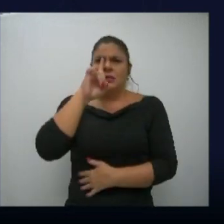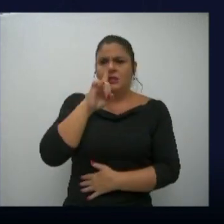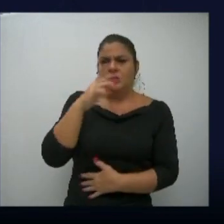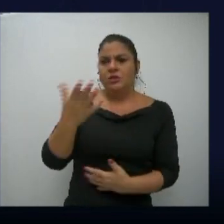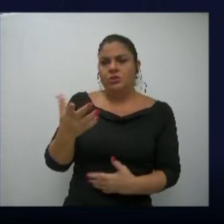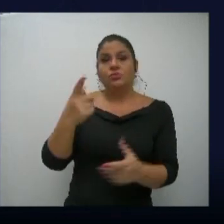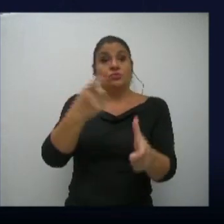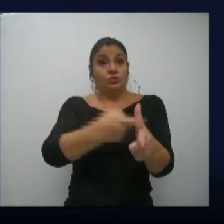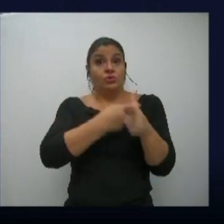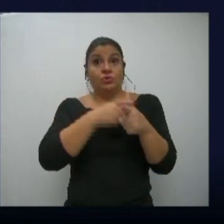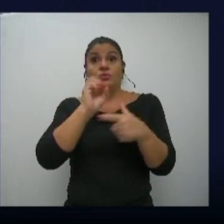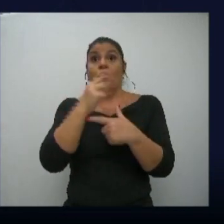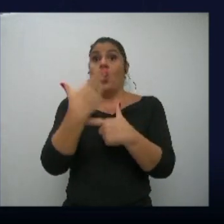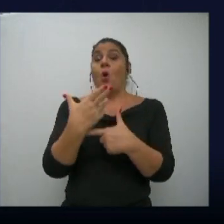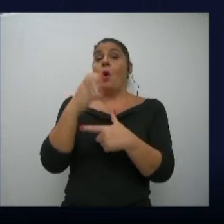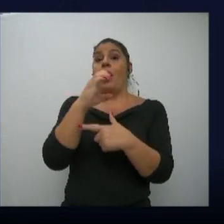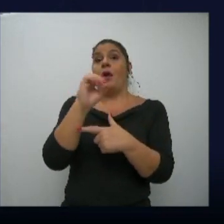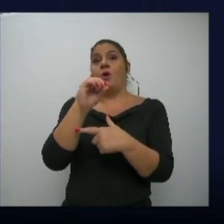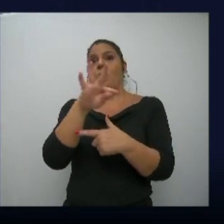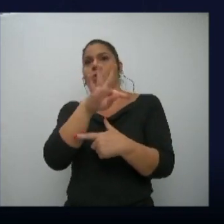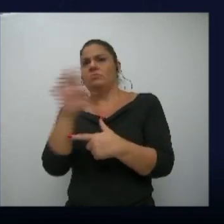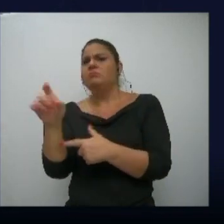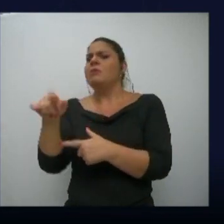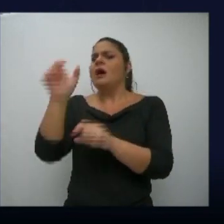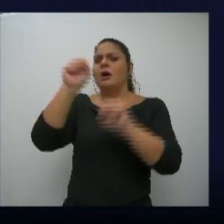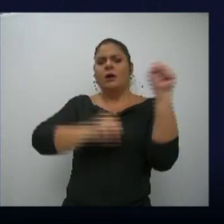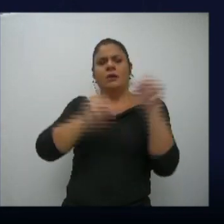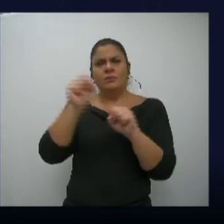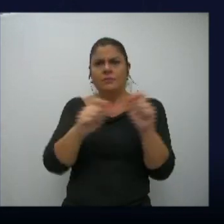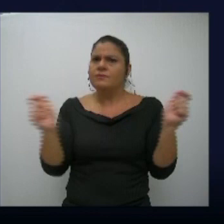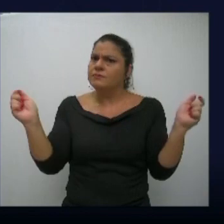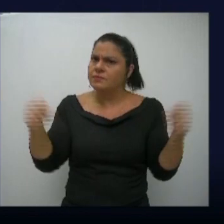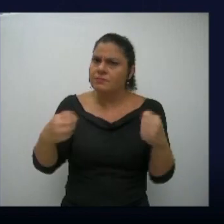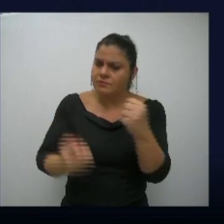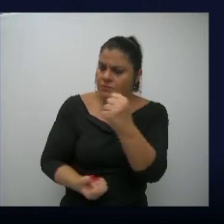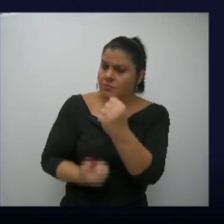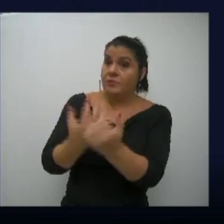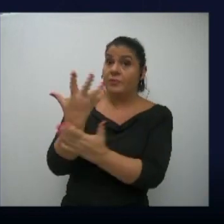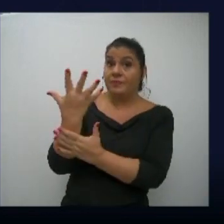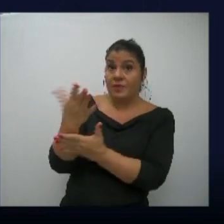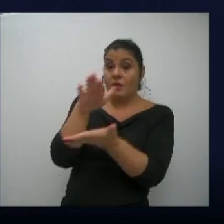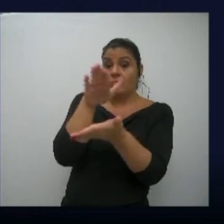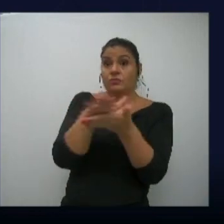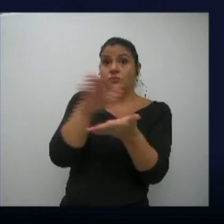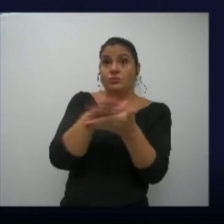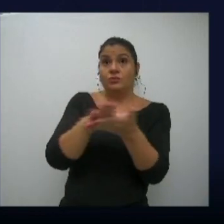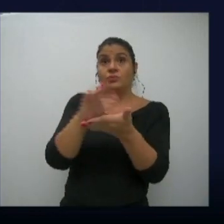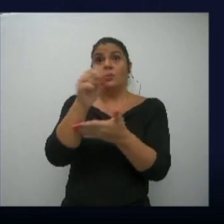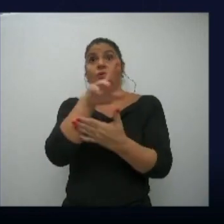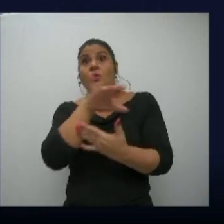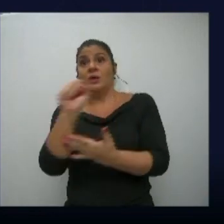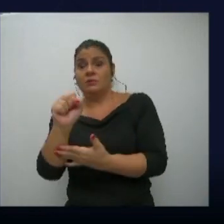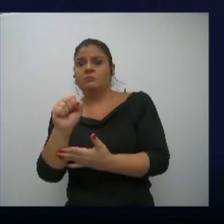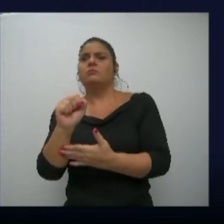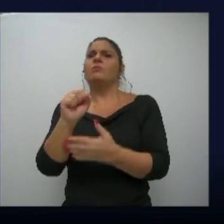seja via dívida ou via ect né esse empresário ele pode mercado ele pode lançar um Ele Pode emitir um cliente pode me encontrar e pode lançar um